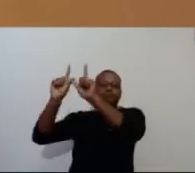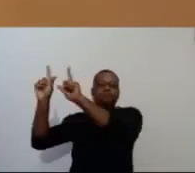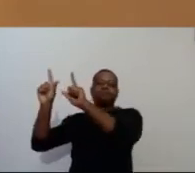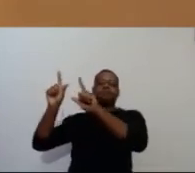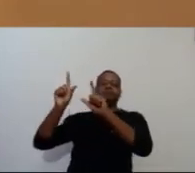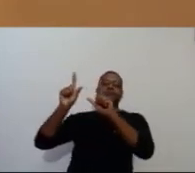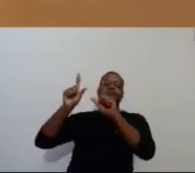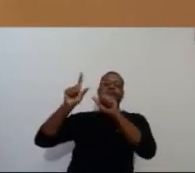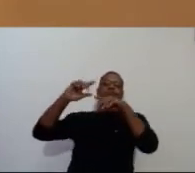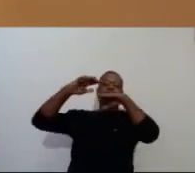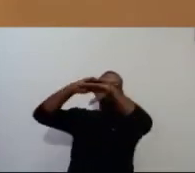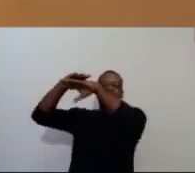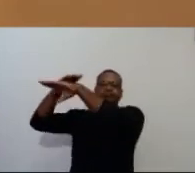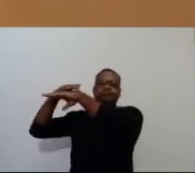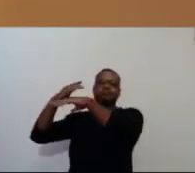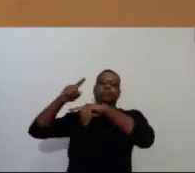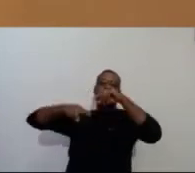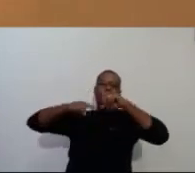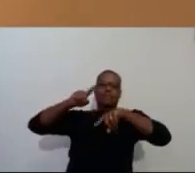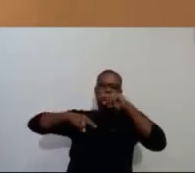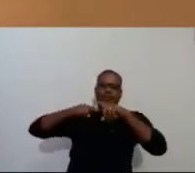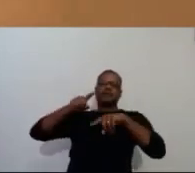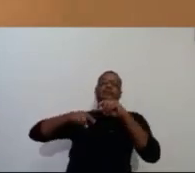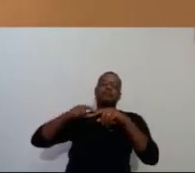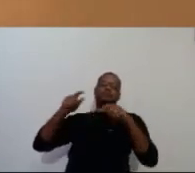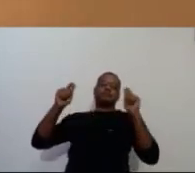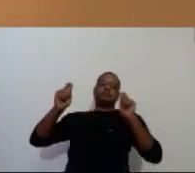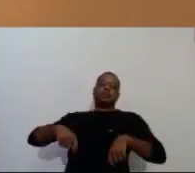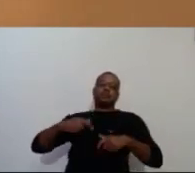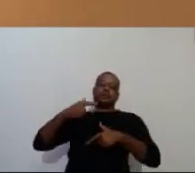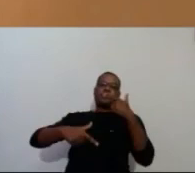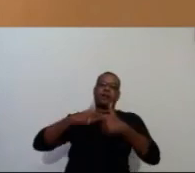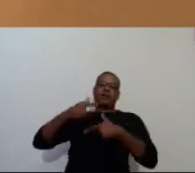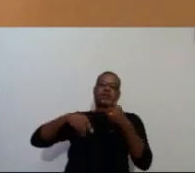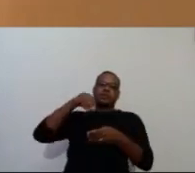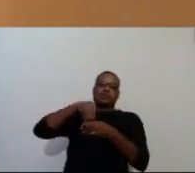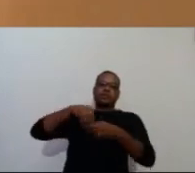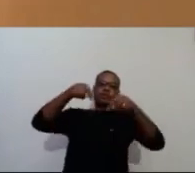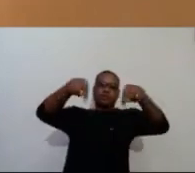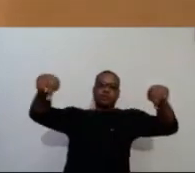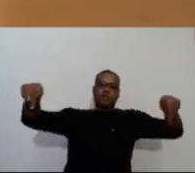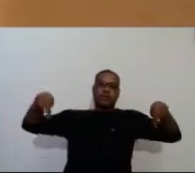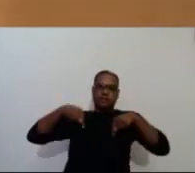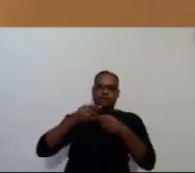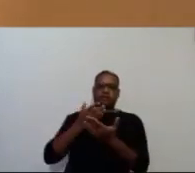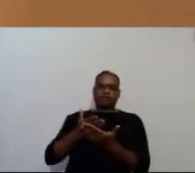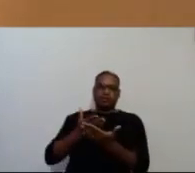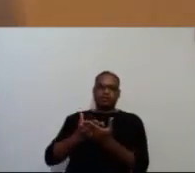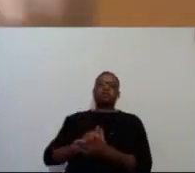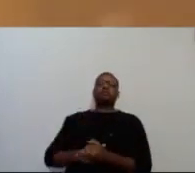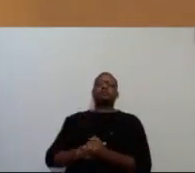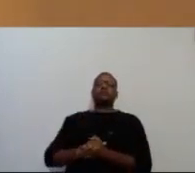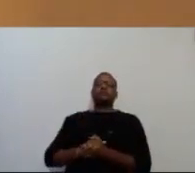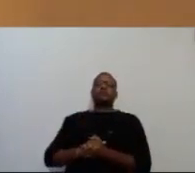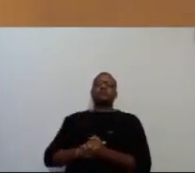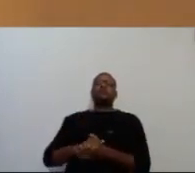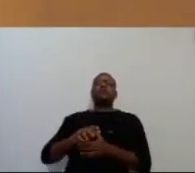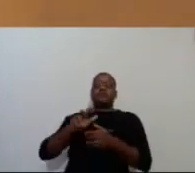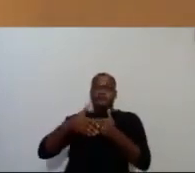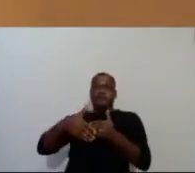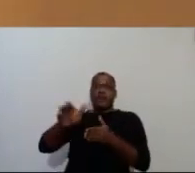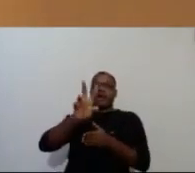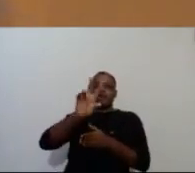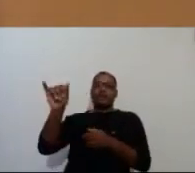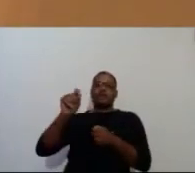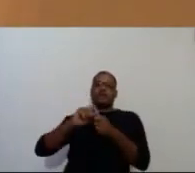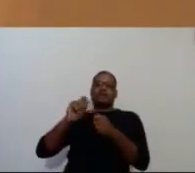para que possam ser trabalhados em sala de aula pelo professor. A gente vai fazer uma webconferência, né, uma conversa com os supervisores de